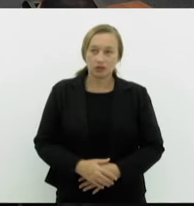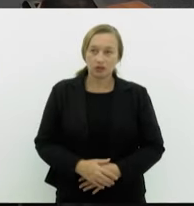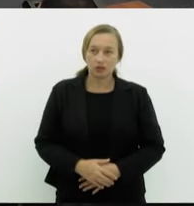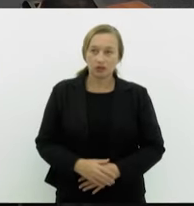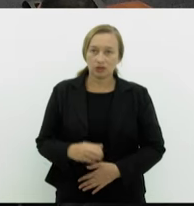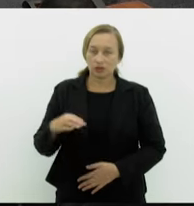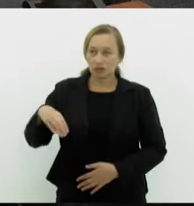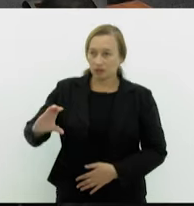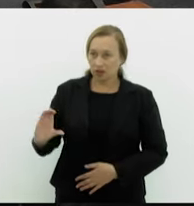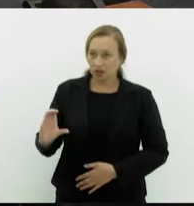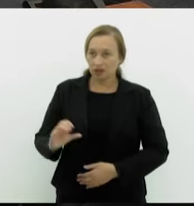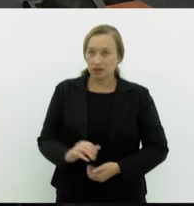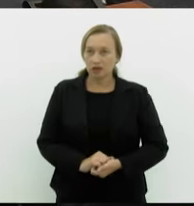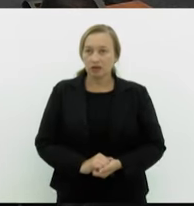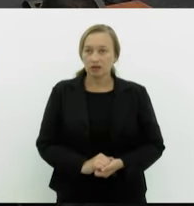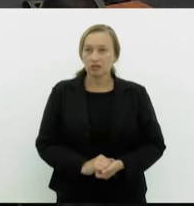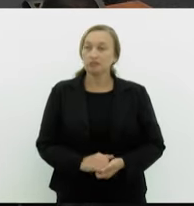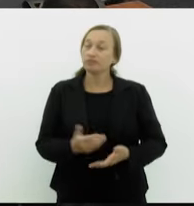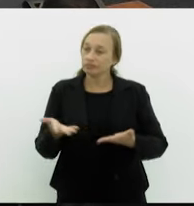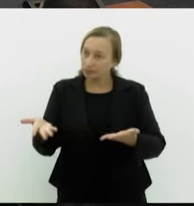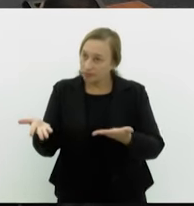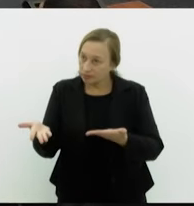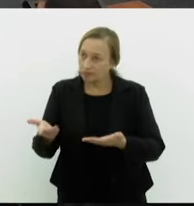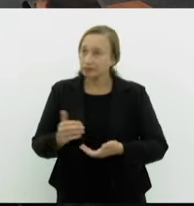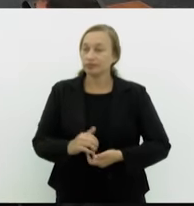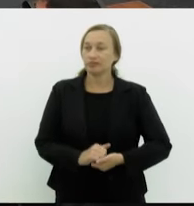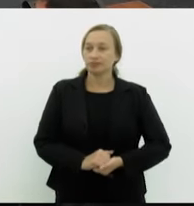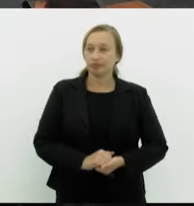Carlos Mink, por gentileza,